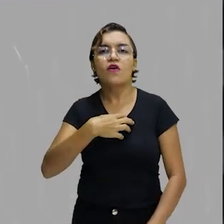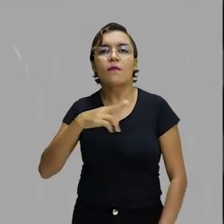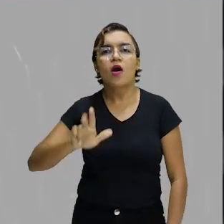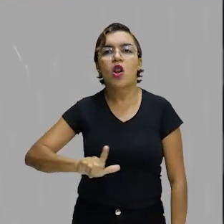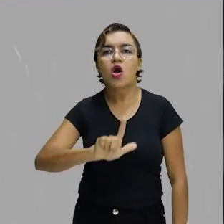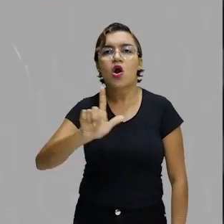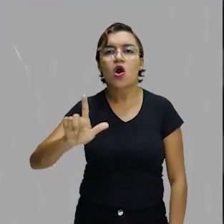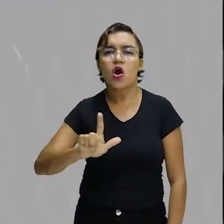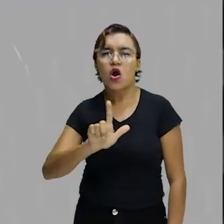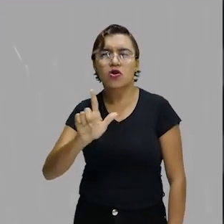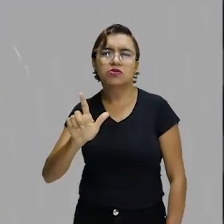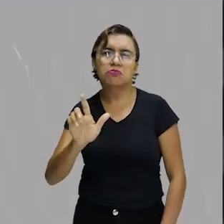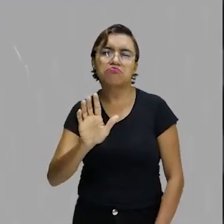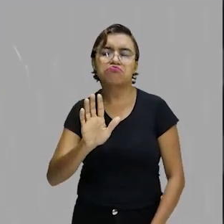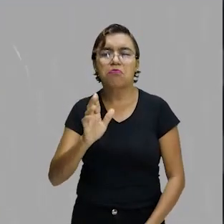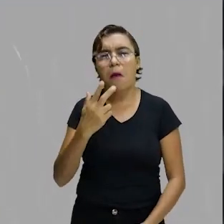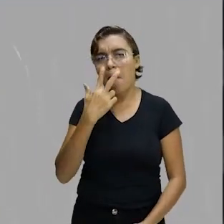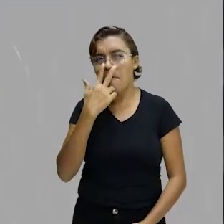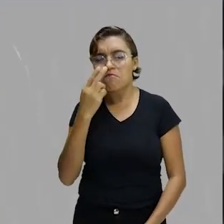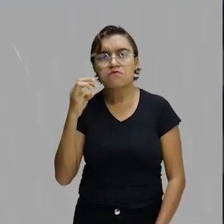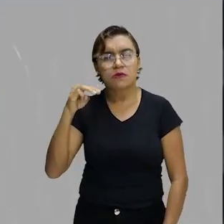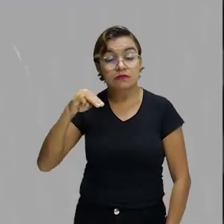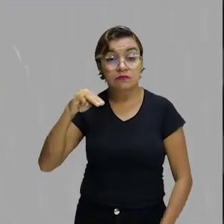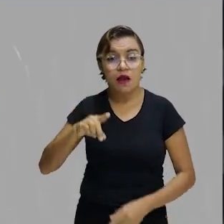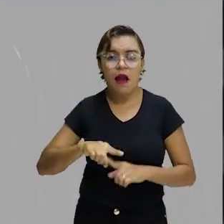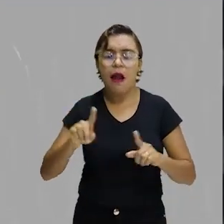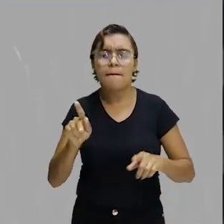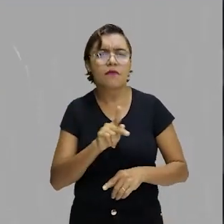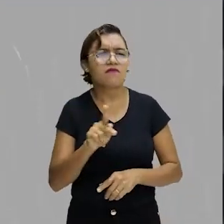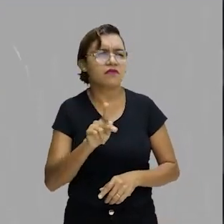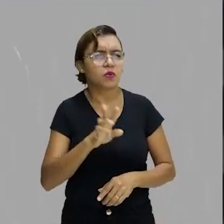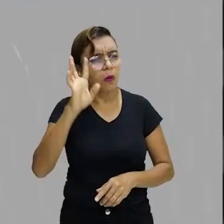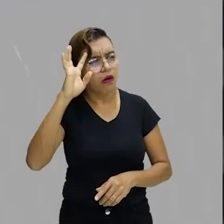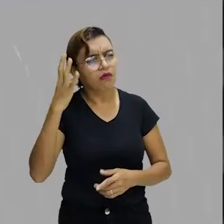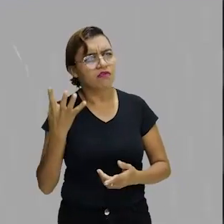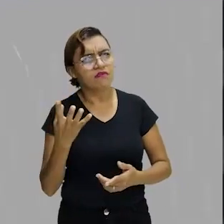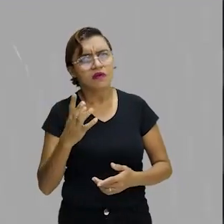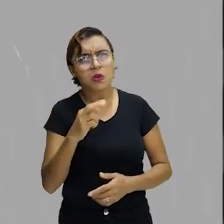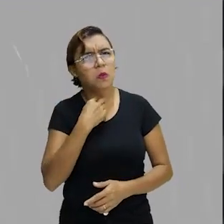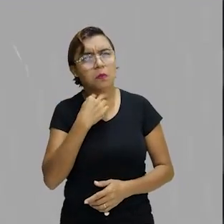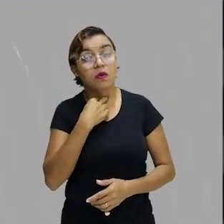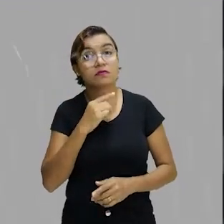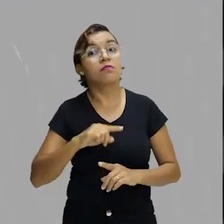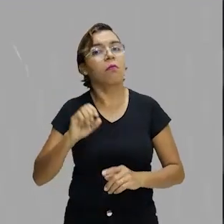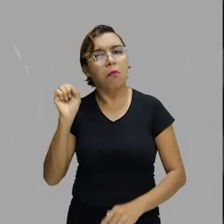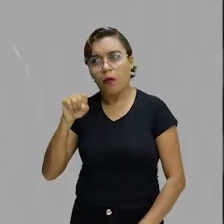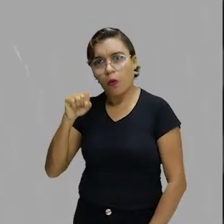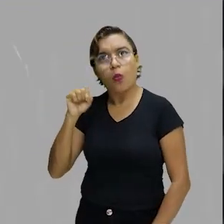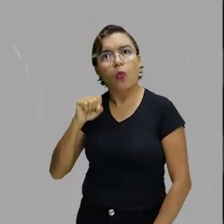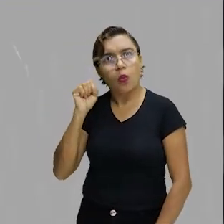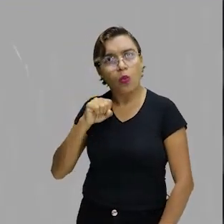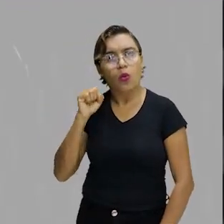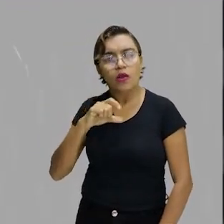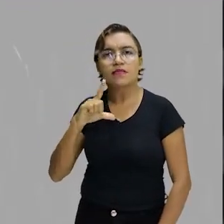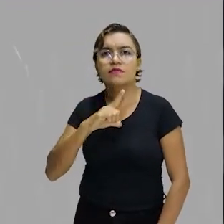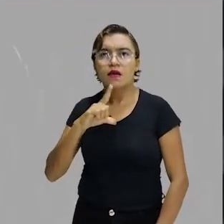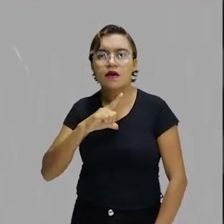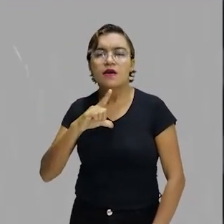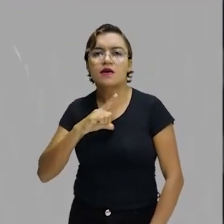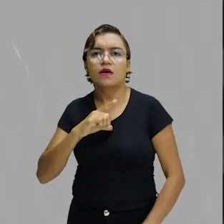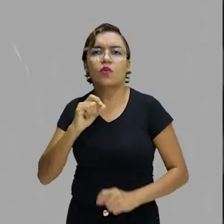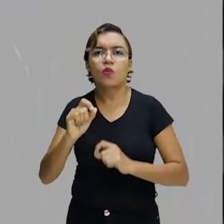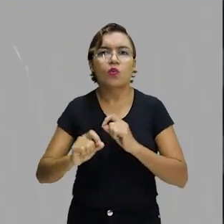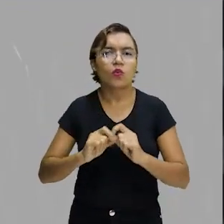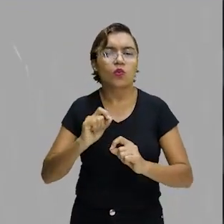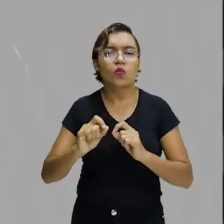matemática. Ah, professor, então eu não posso resolver. Pode sim, quem foi que disse que não? Estou trazendo esta configuração, que